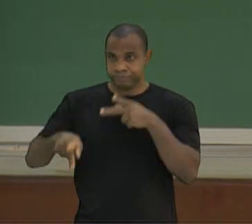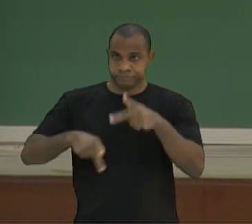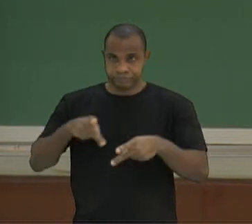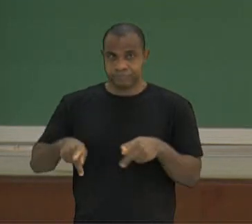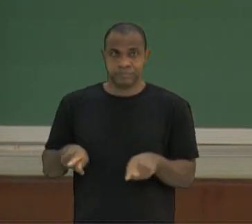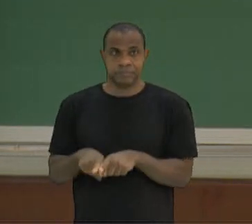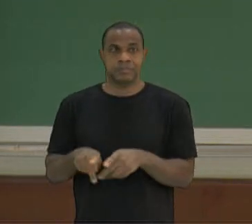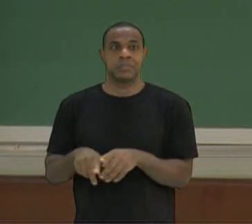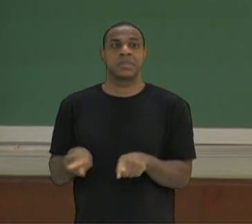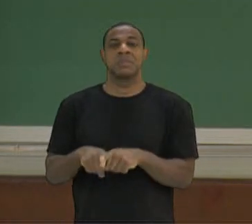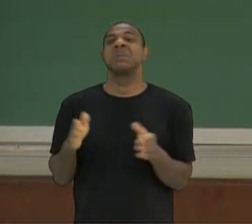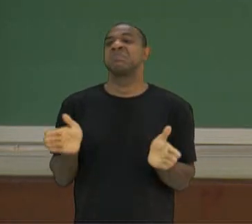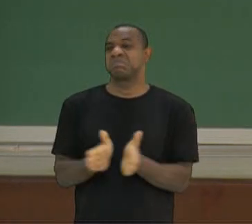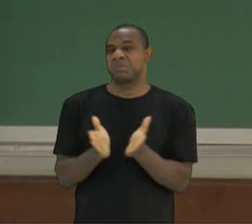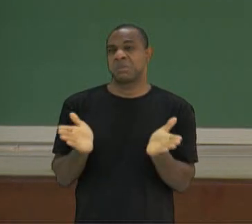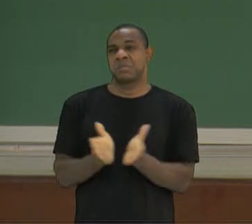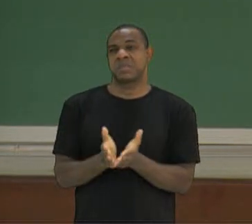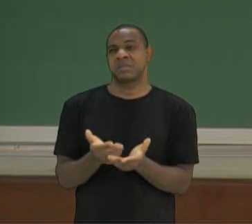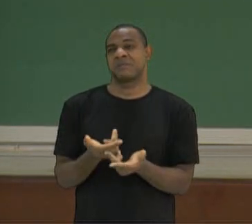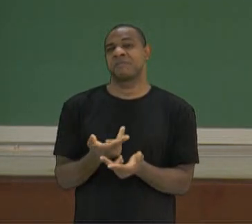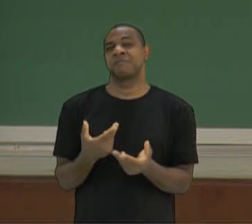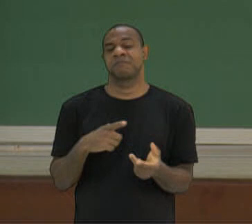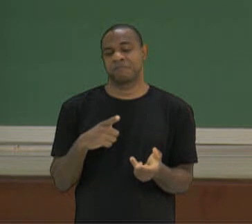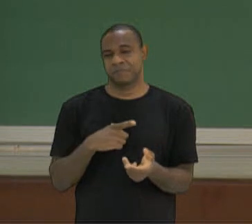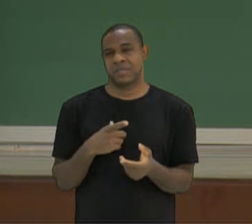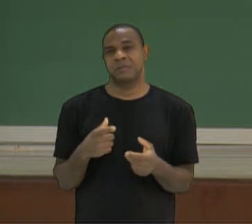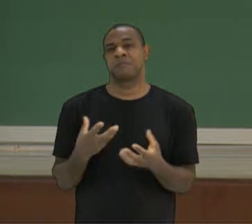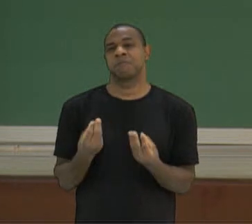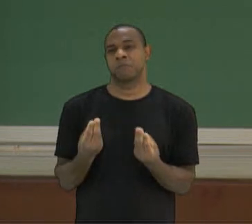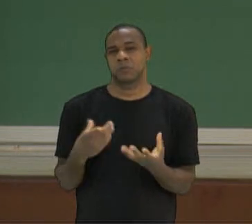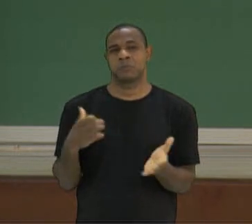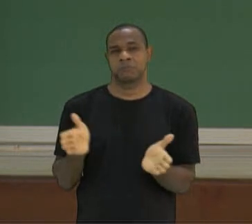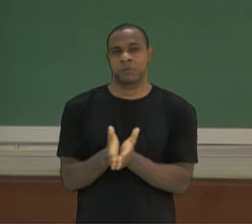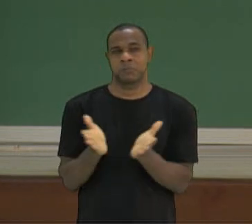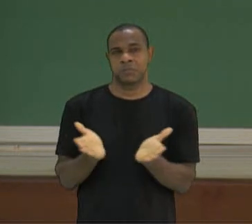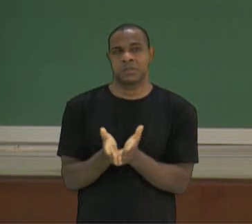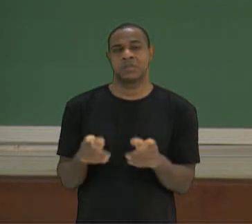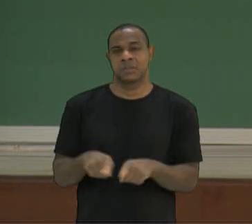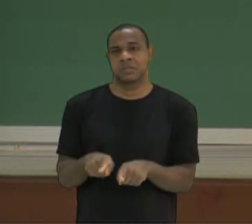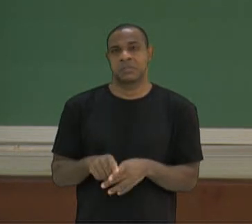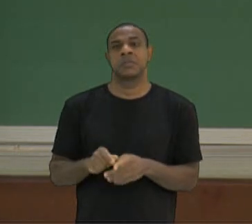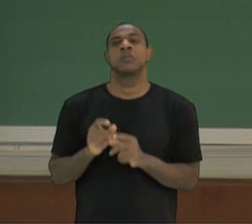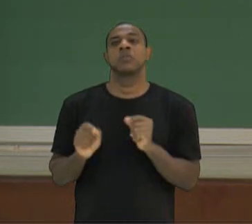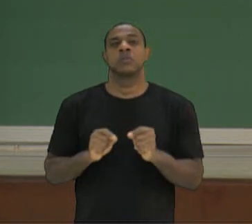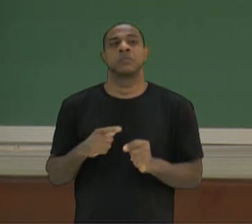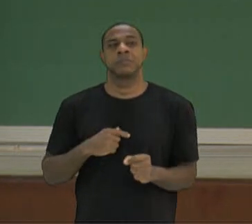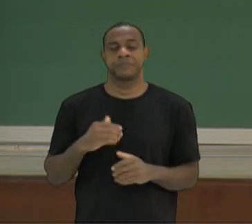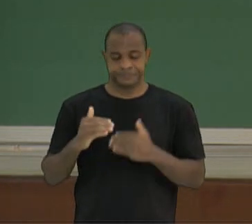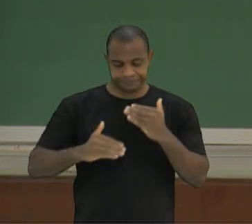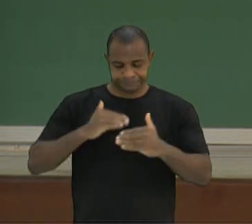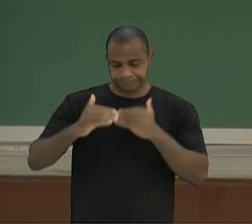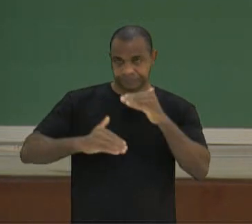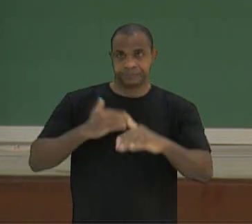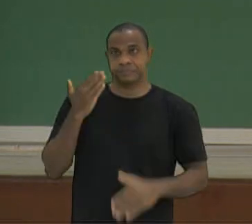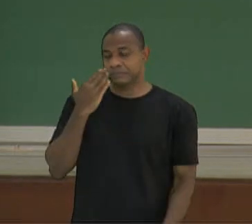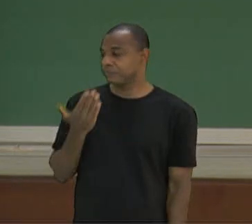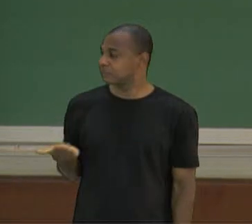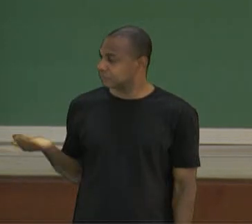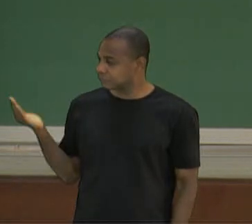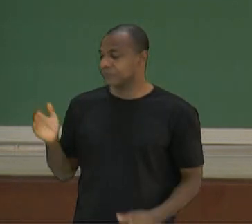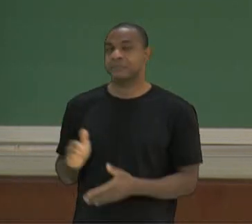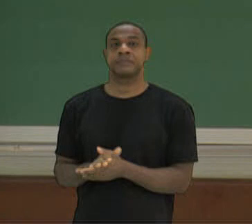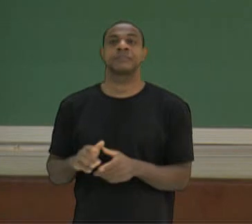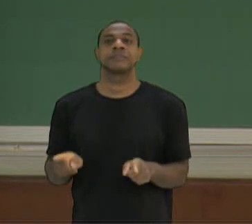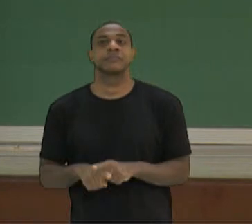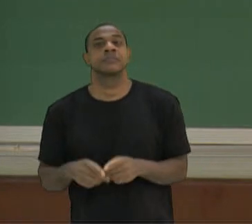elevados índices de pobreza também. Então, eu vou ter lá como um fator, algo que desencadeou a urbanização. A mecanização, a utilização